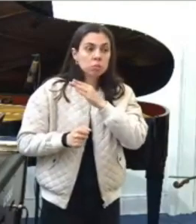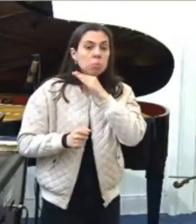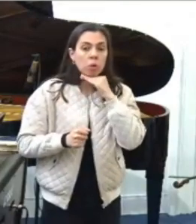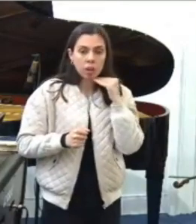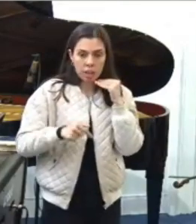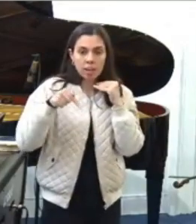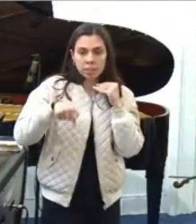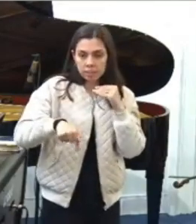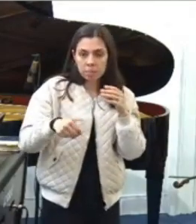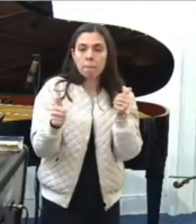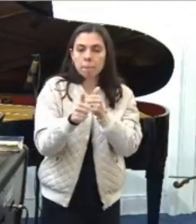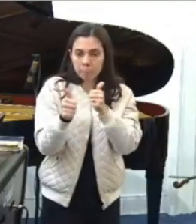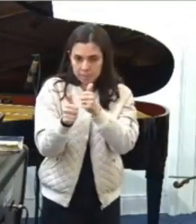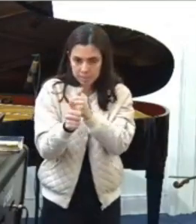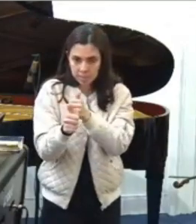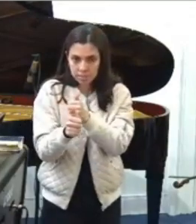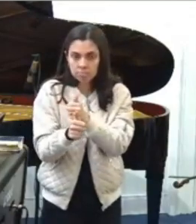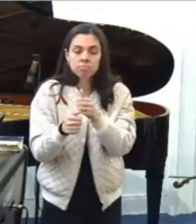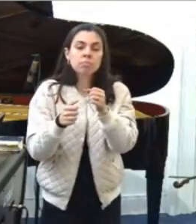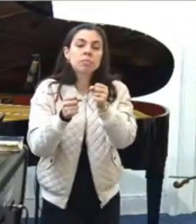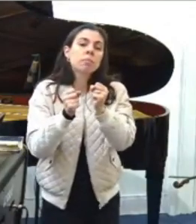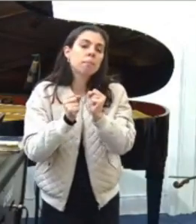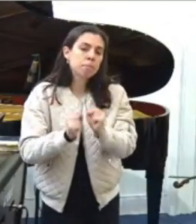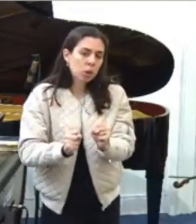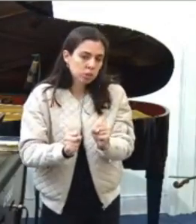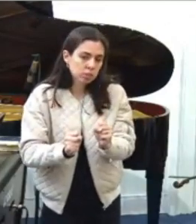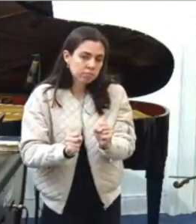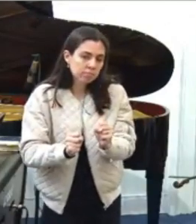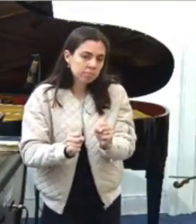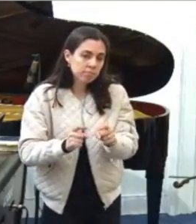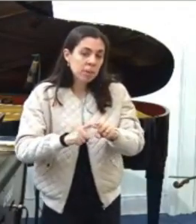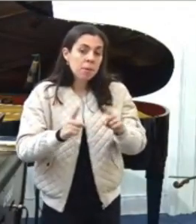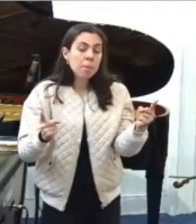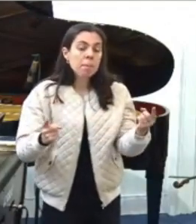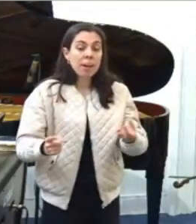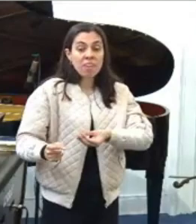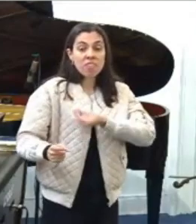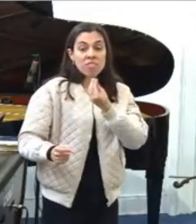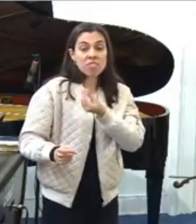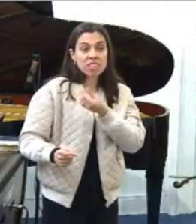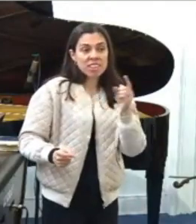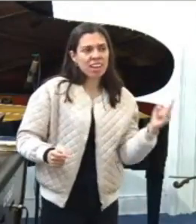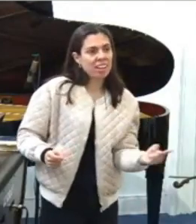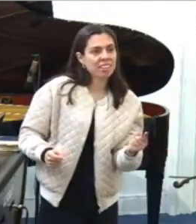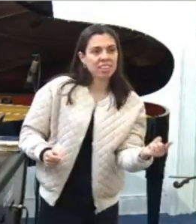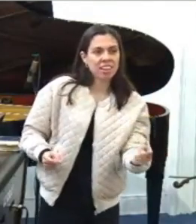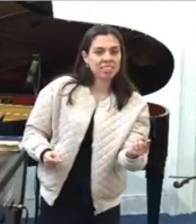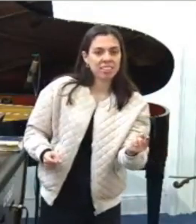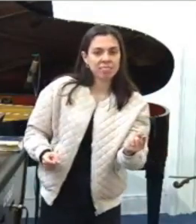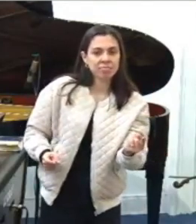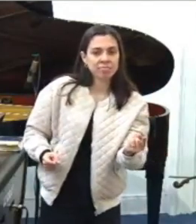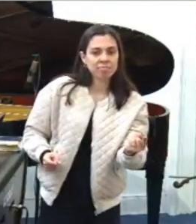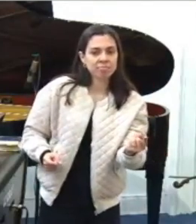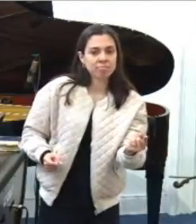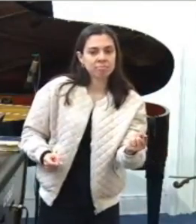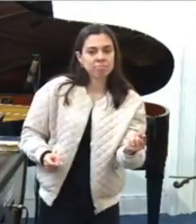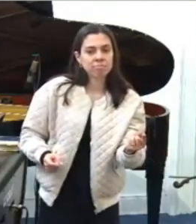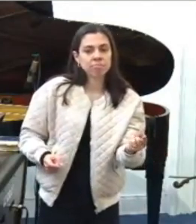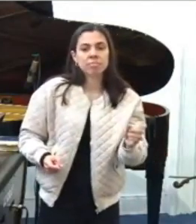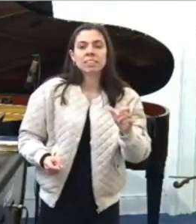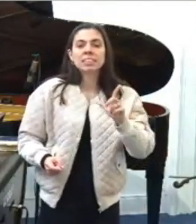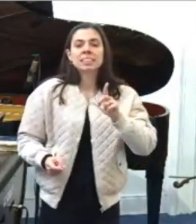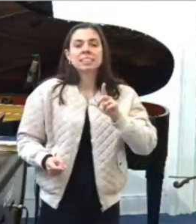vida eterna, absolutamente nada, nem ninguém, pode nos tomar o dom que há em Cristo